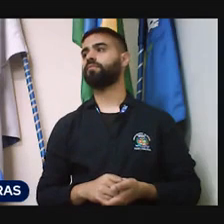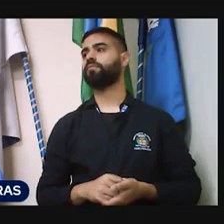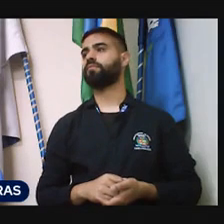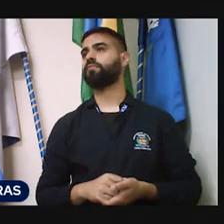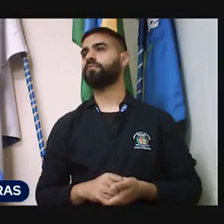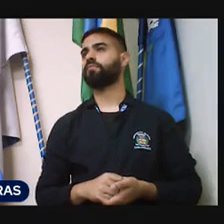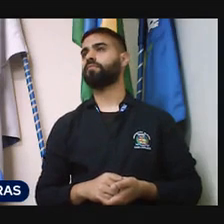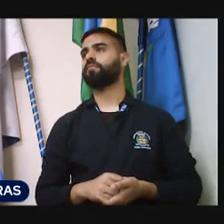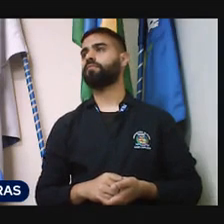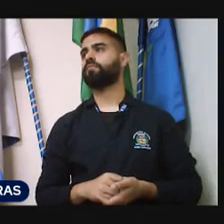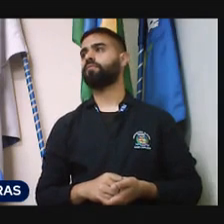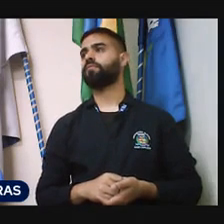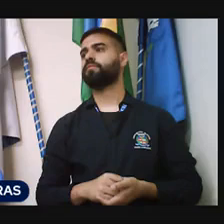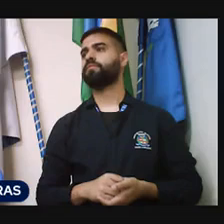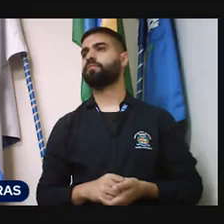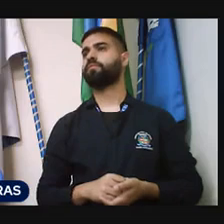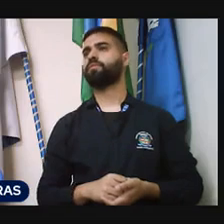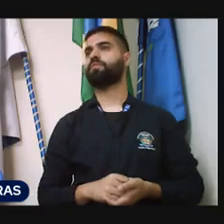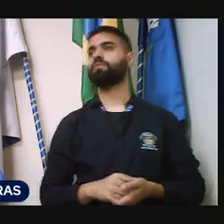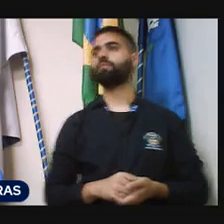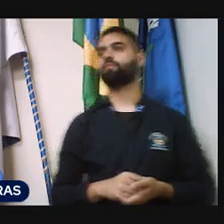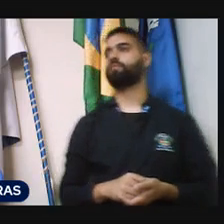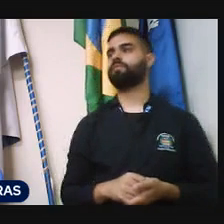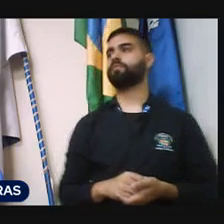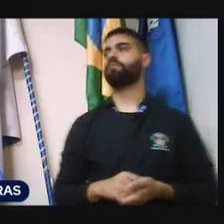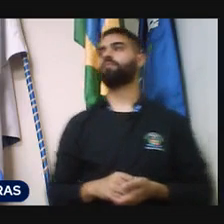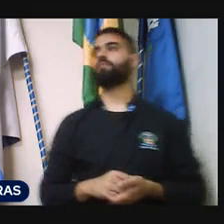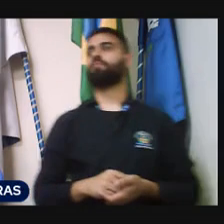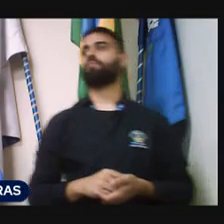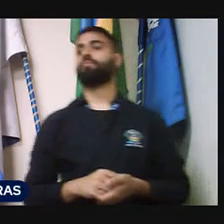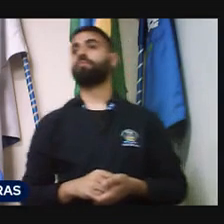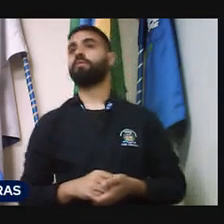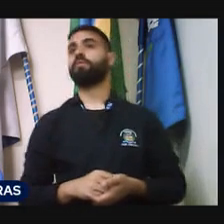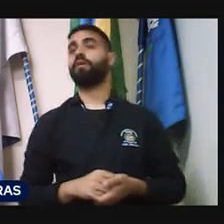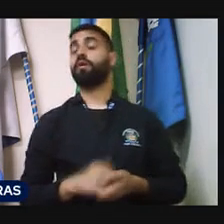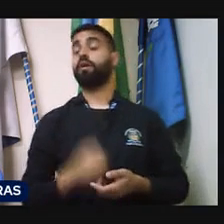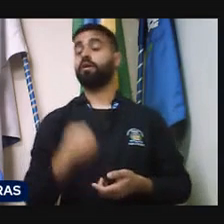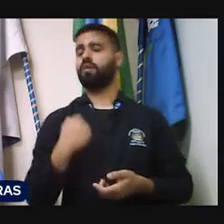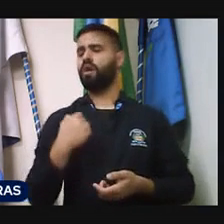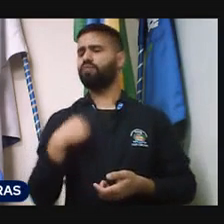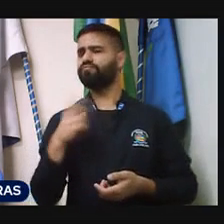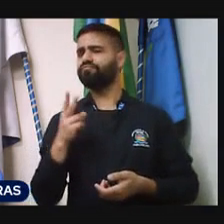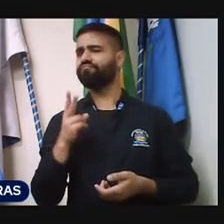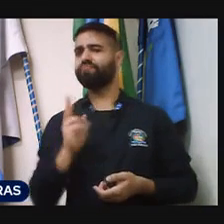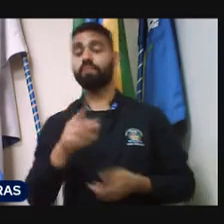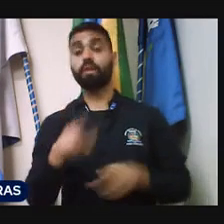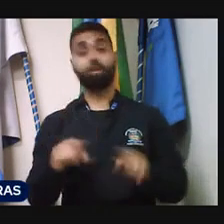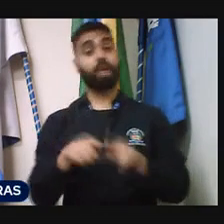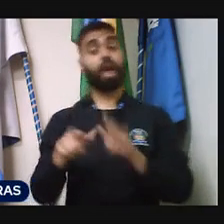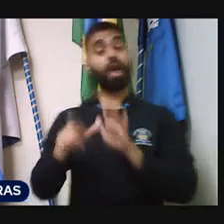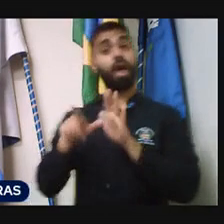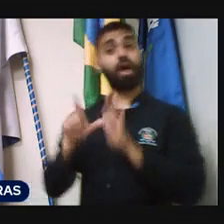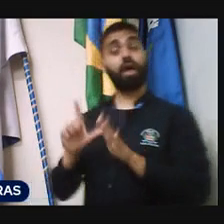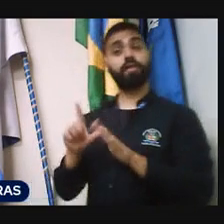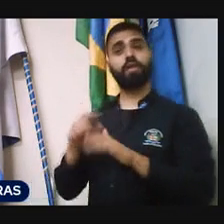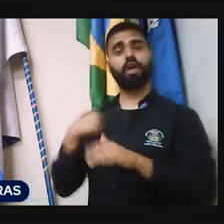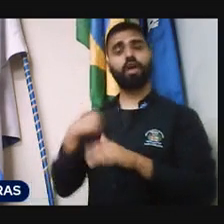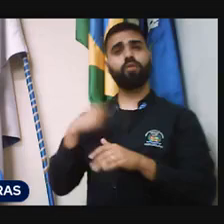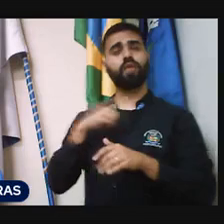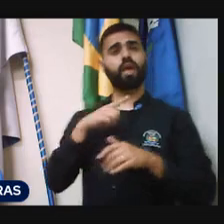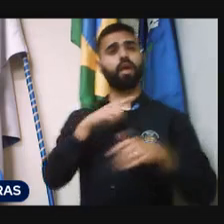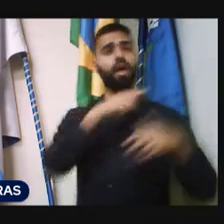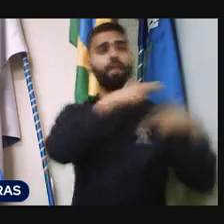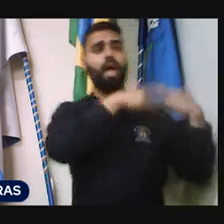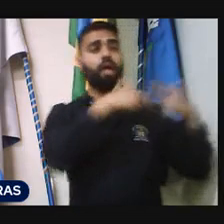nossa é do nosso mandato inclusive até onde né eu tenho aí um legado do meu